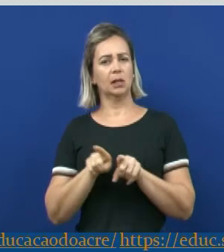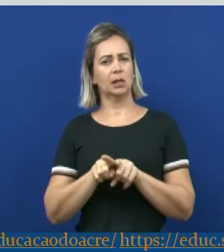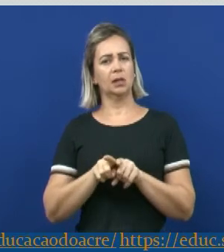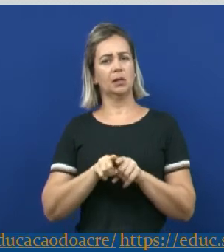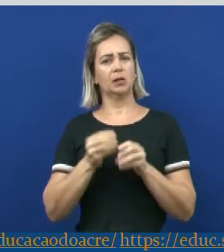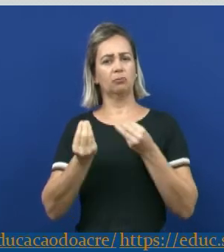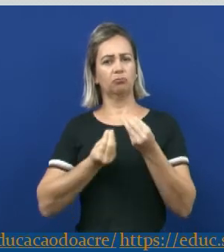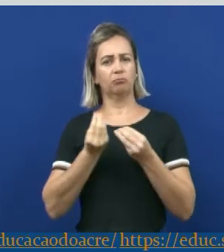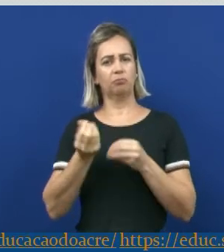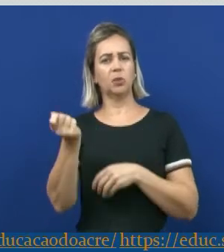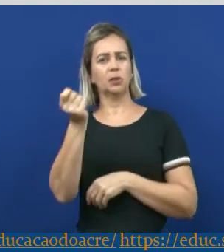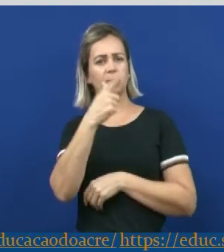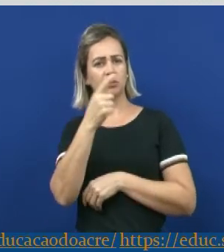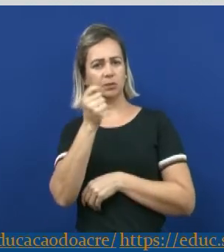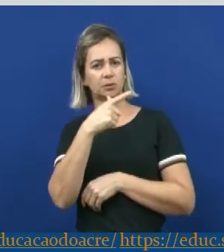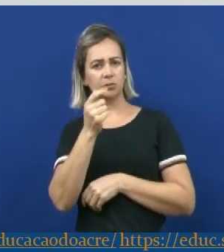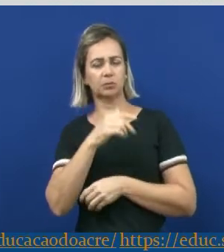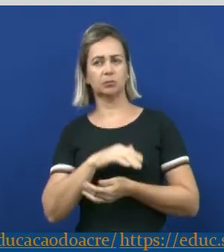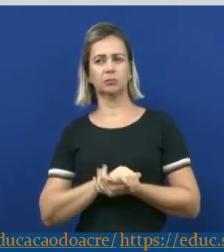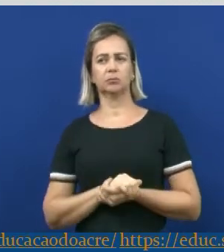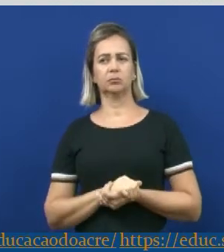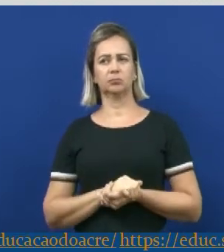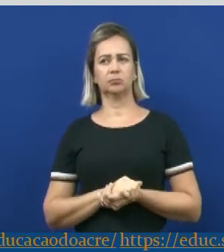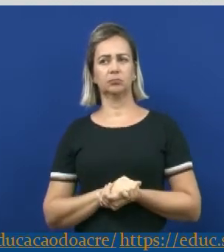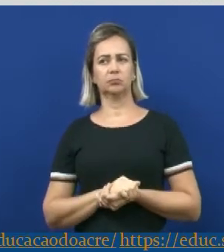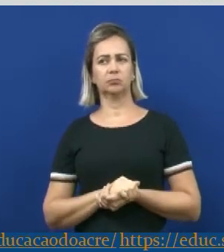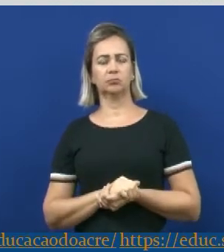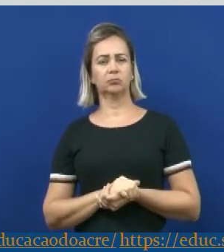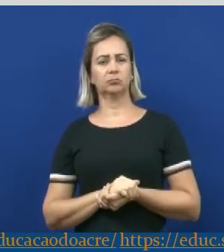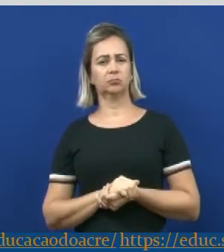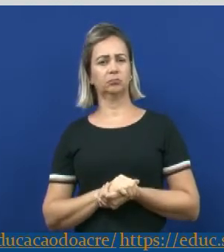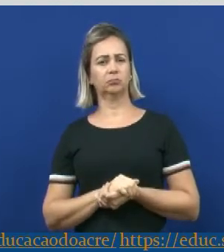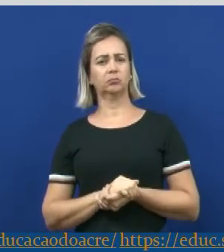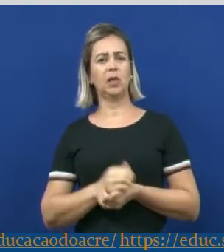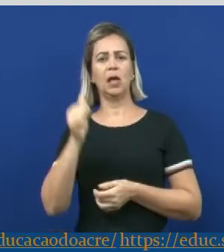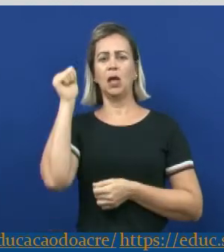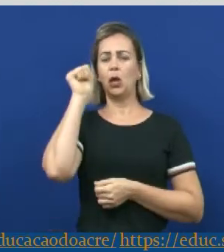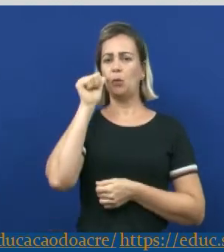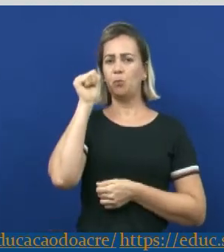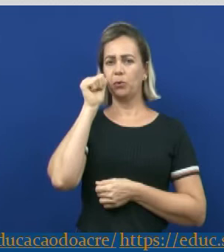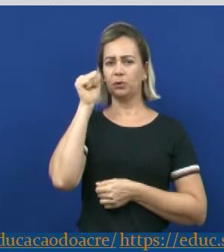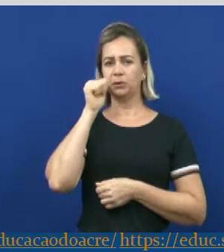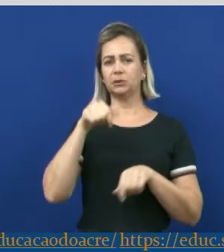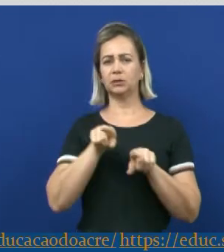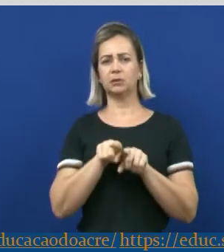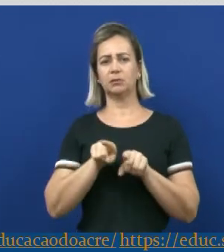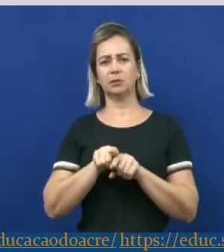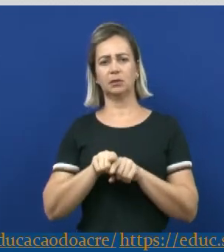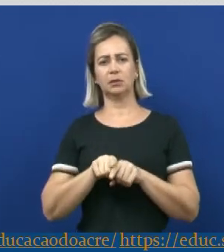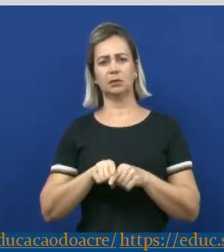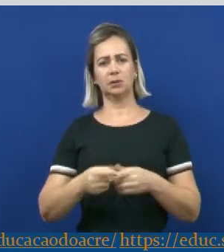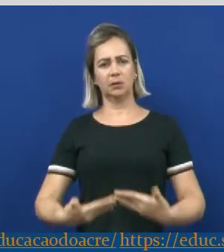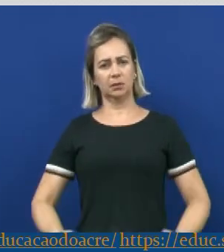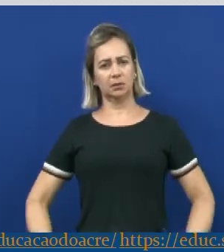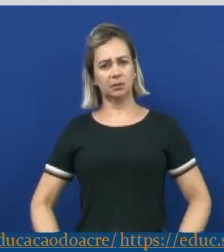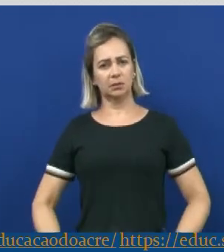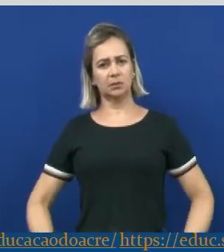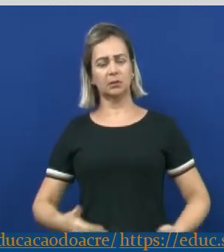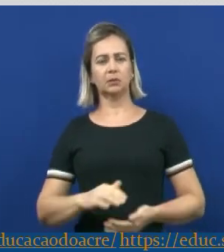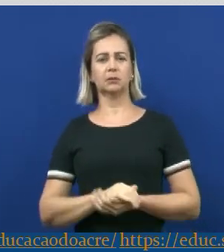em espanhol. Lleva una falda, certo? Aquela peça feminina, a falda, que seria a